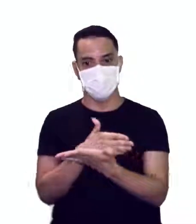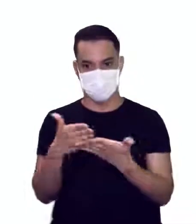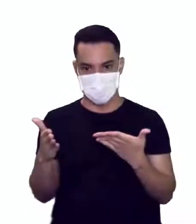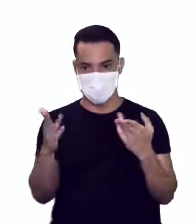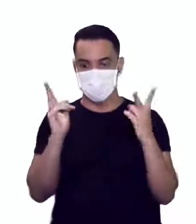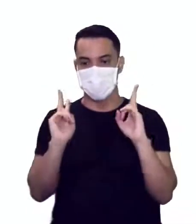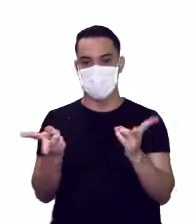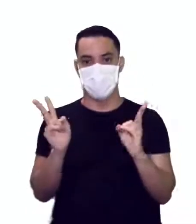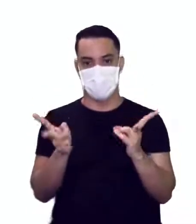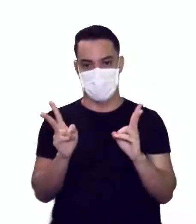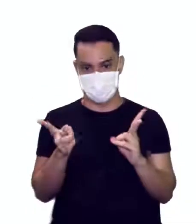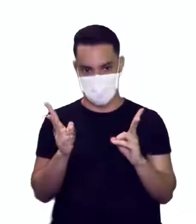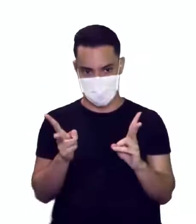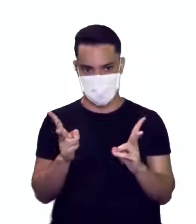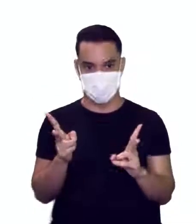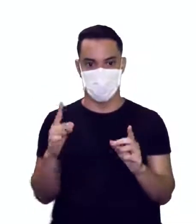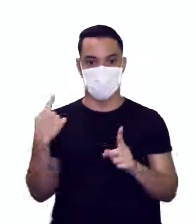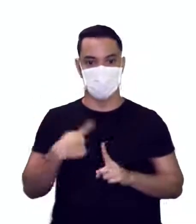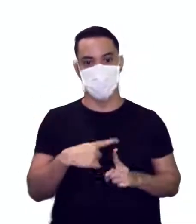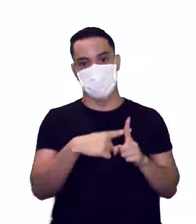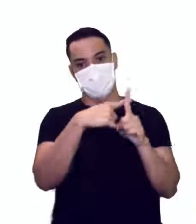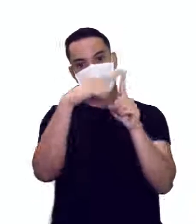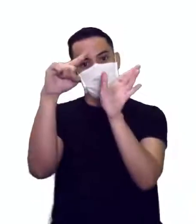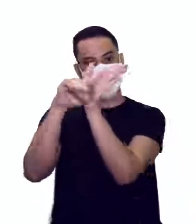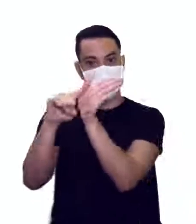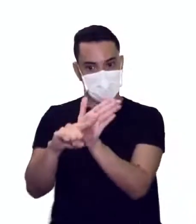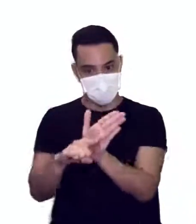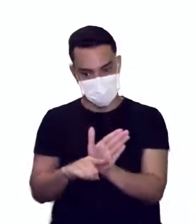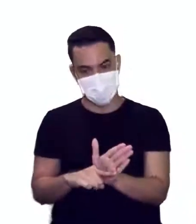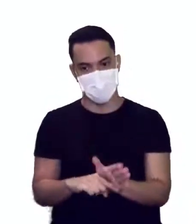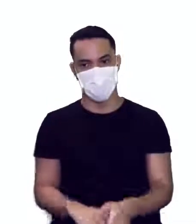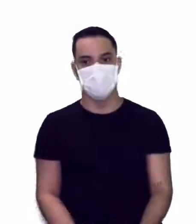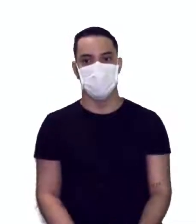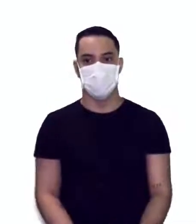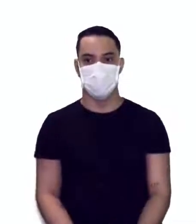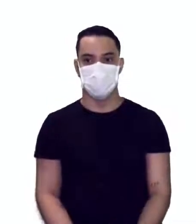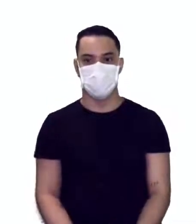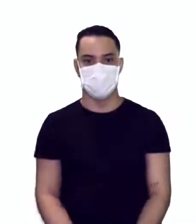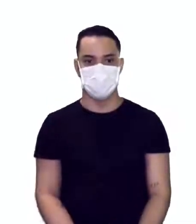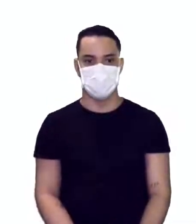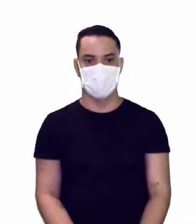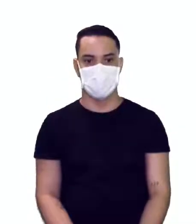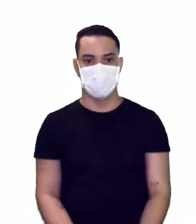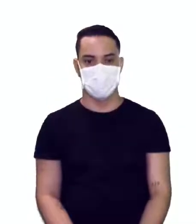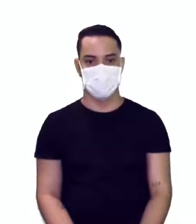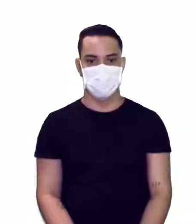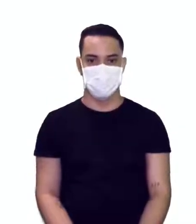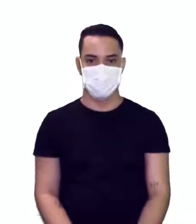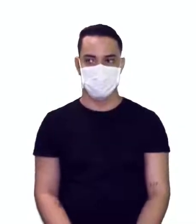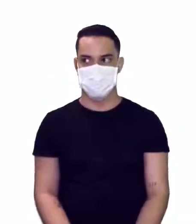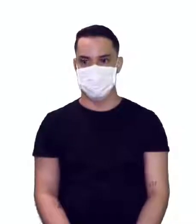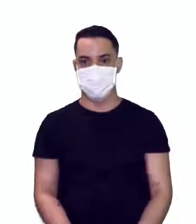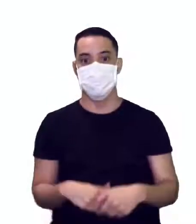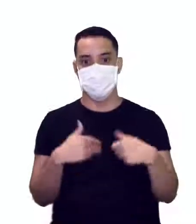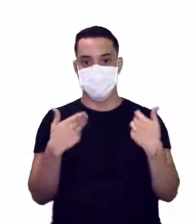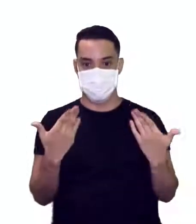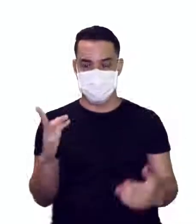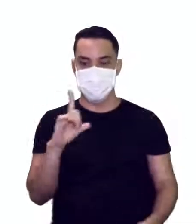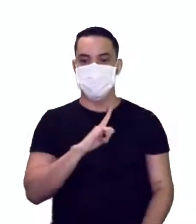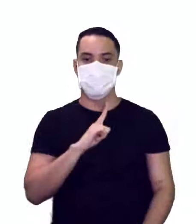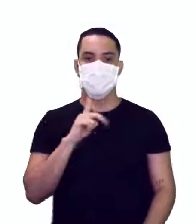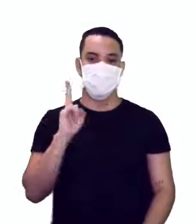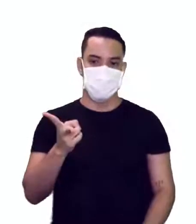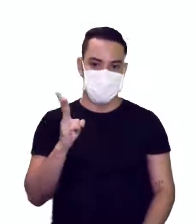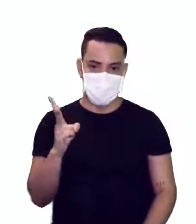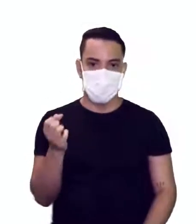de mesmo sinal, certo? Positivo e negativo. Então, na esfera 1 eu tenho a mesma